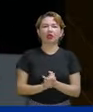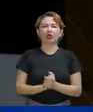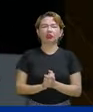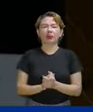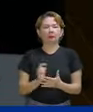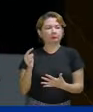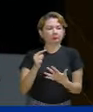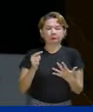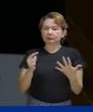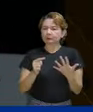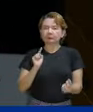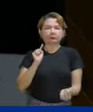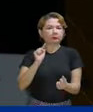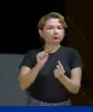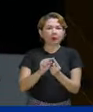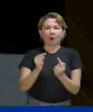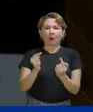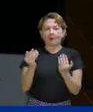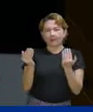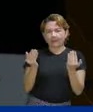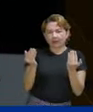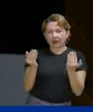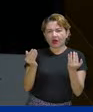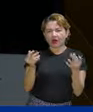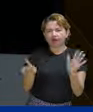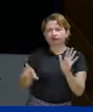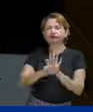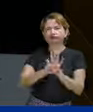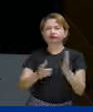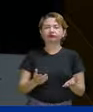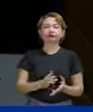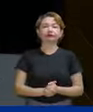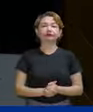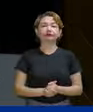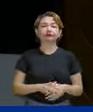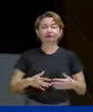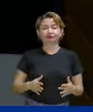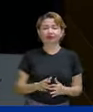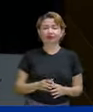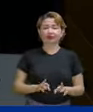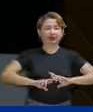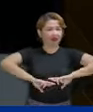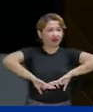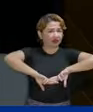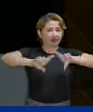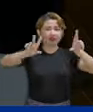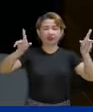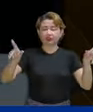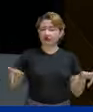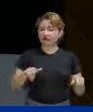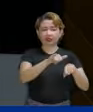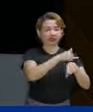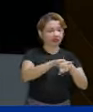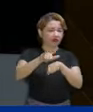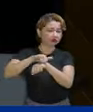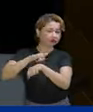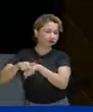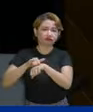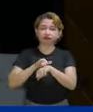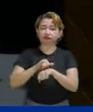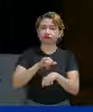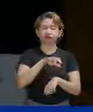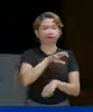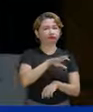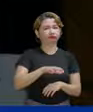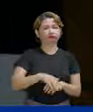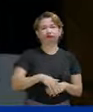qualquer critério objetivo ou parâmetro legal. Disse que cada campanha eleitoral tem estratégias distintas e